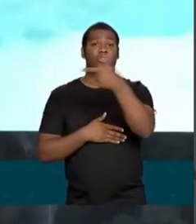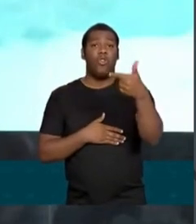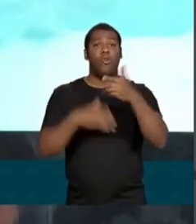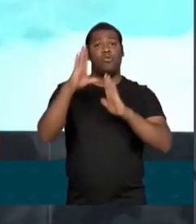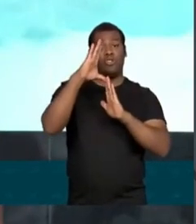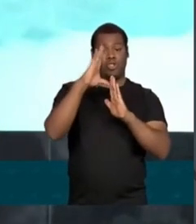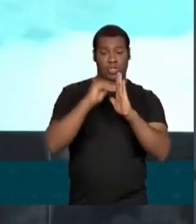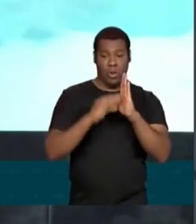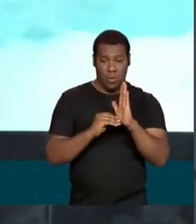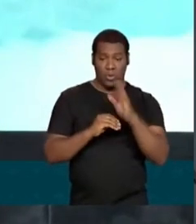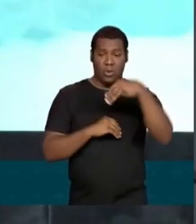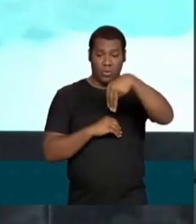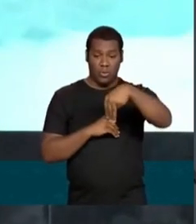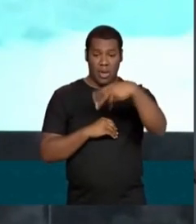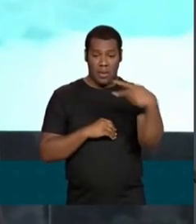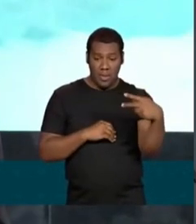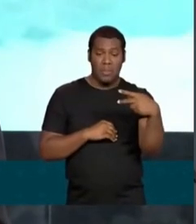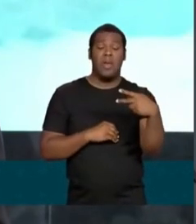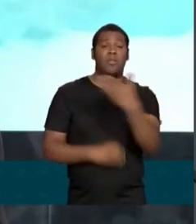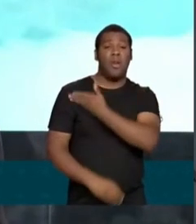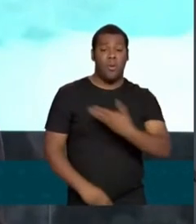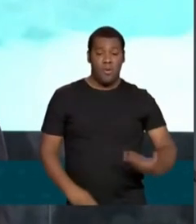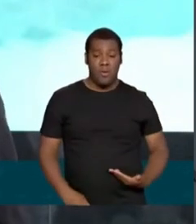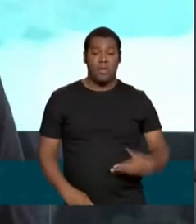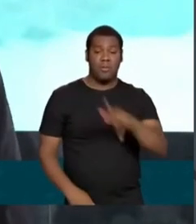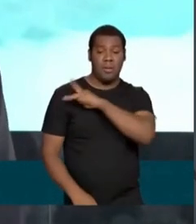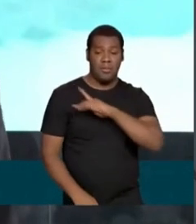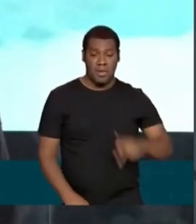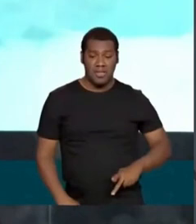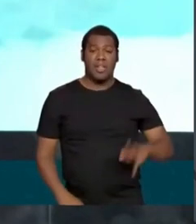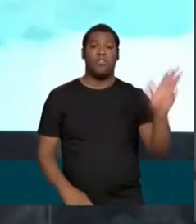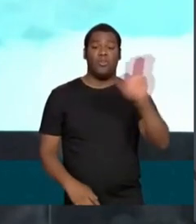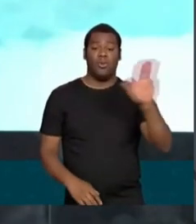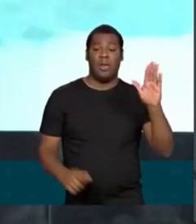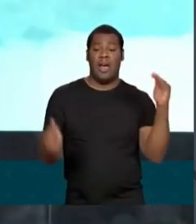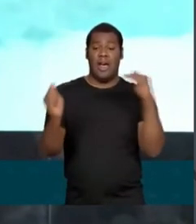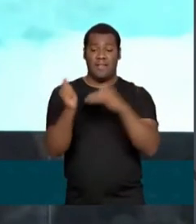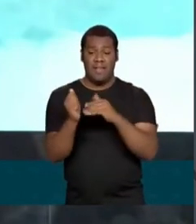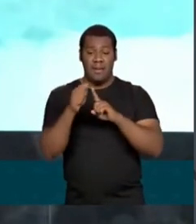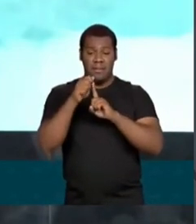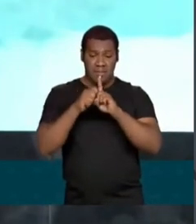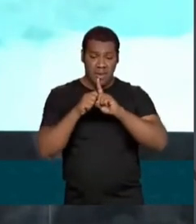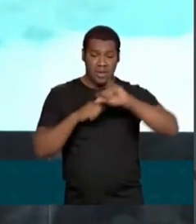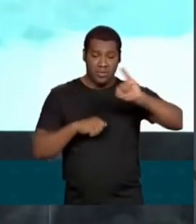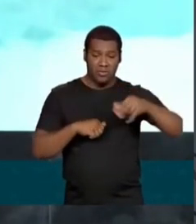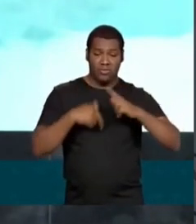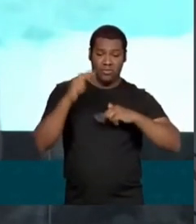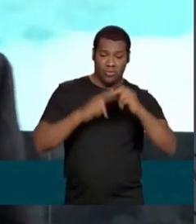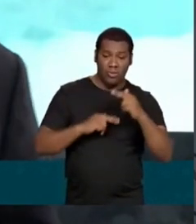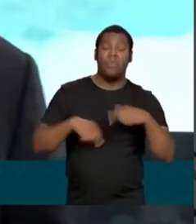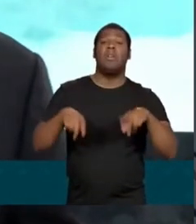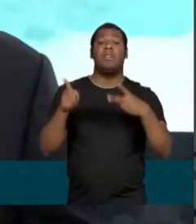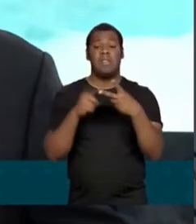conteúdos das MP do governo do presidente Lula até o final de junho e a aprovação do novo Marco fiscal